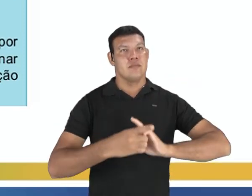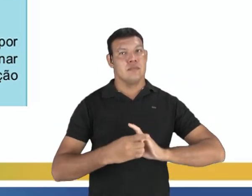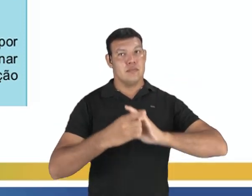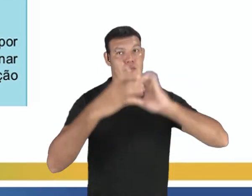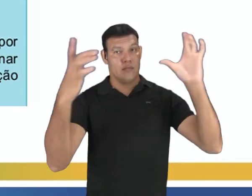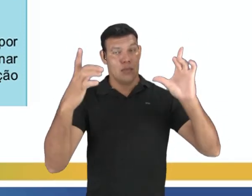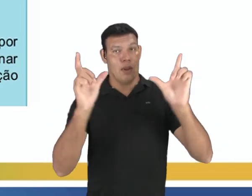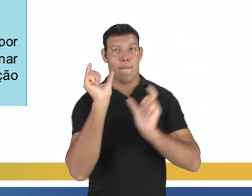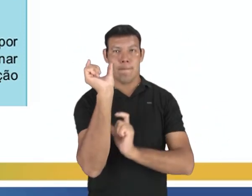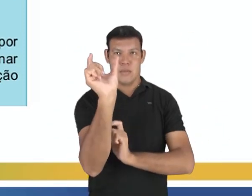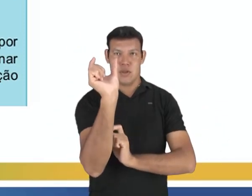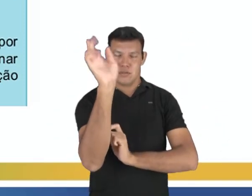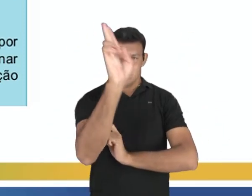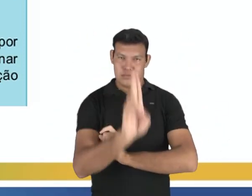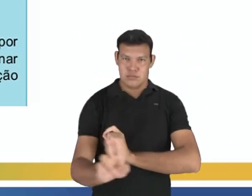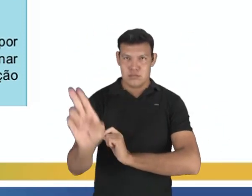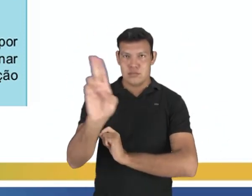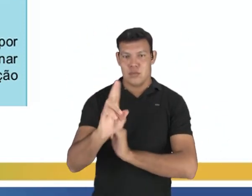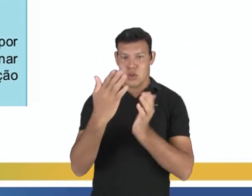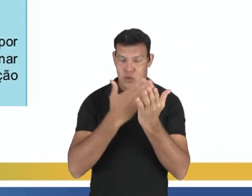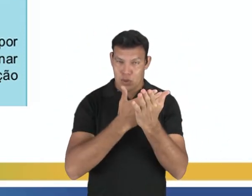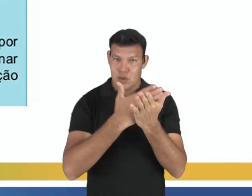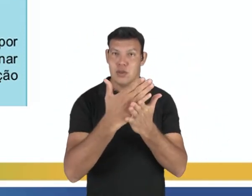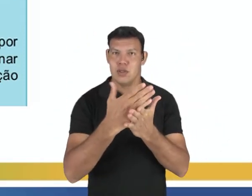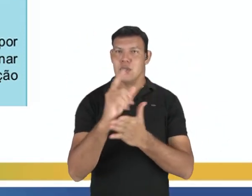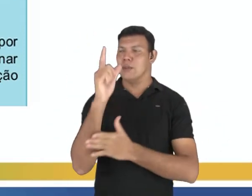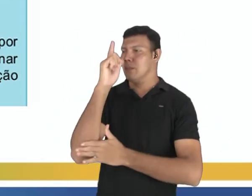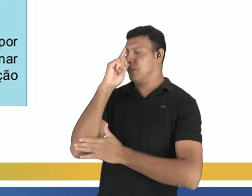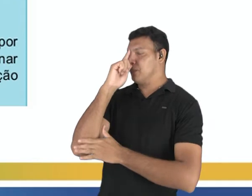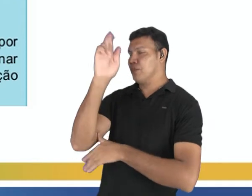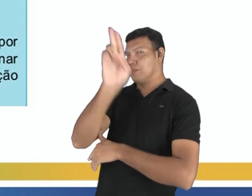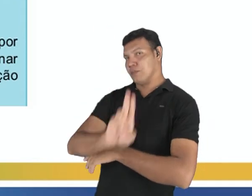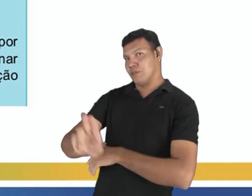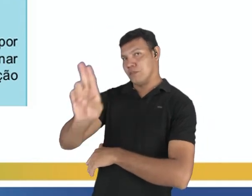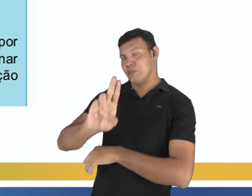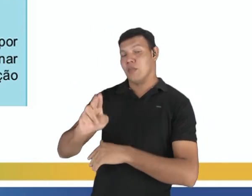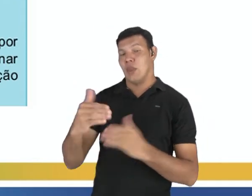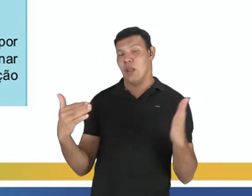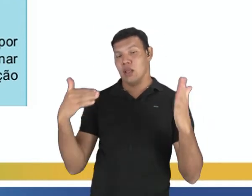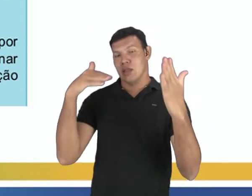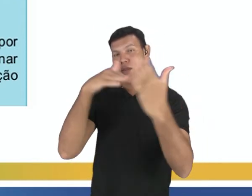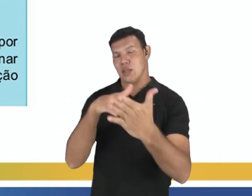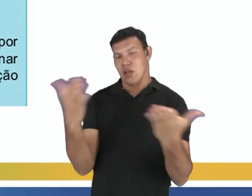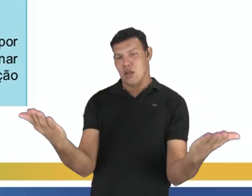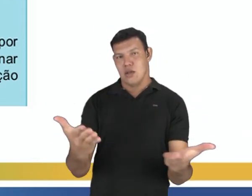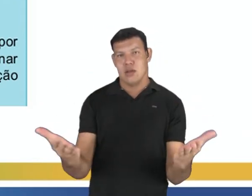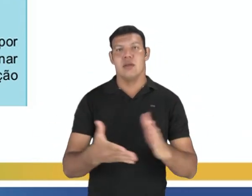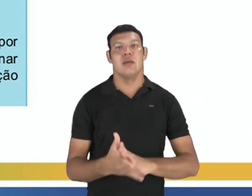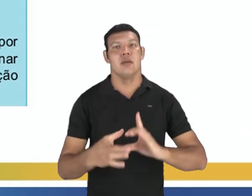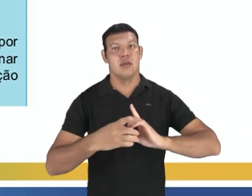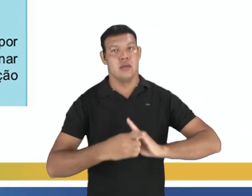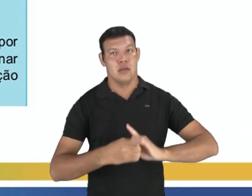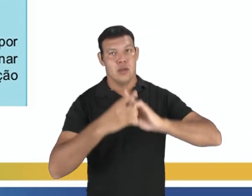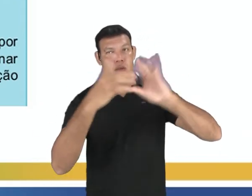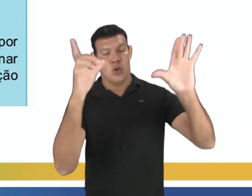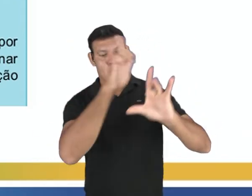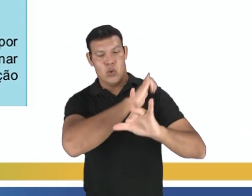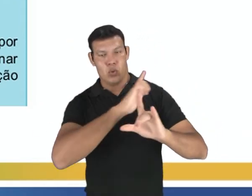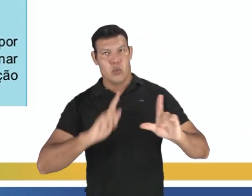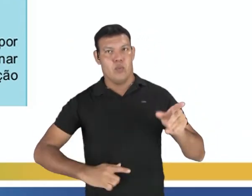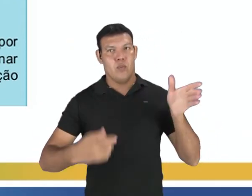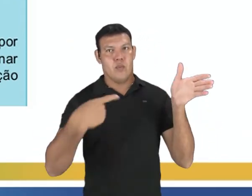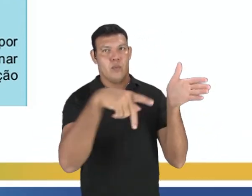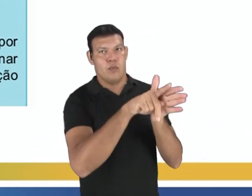democracia, esse termo, né, que é utilizado a partir, então, da Grécia Antiga, que a gente tem até hoje, né? Democracia quer dizer o governo do povo, então